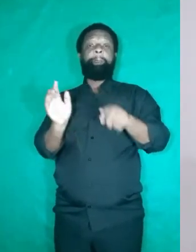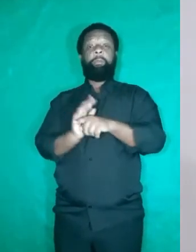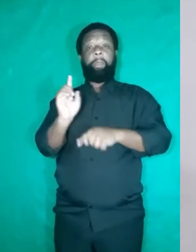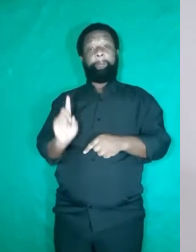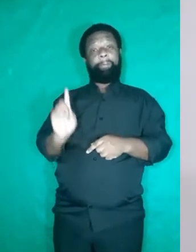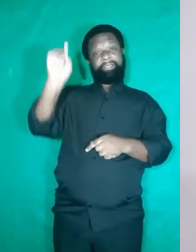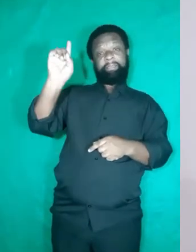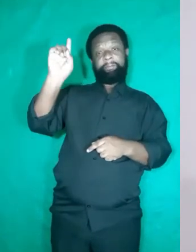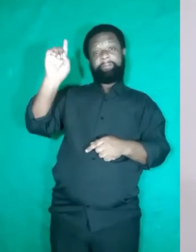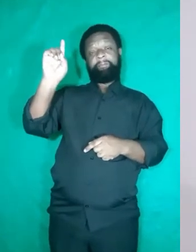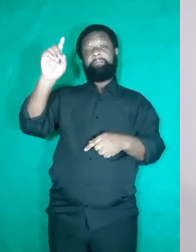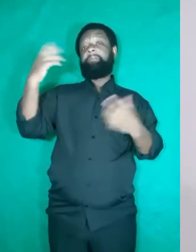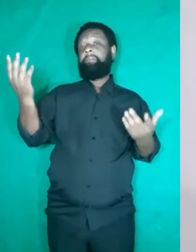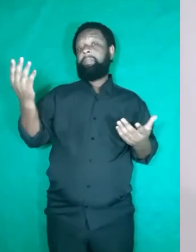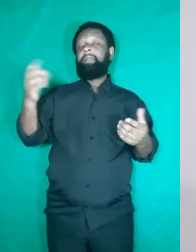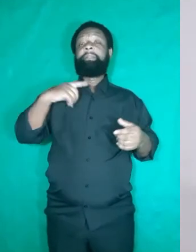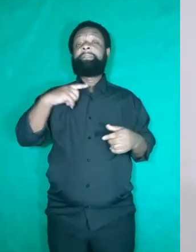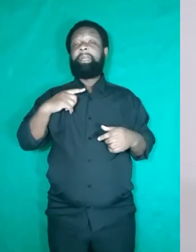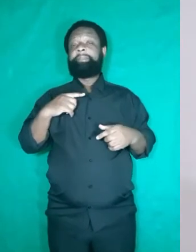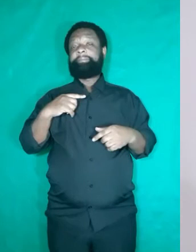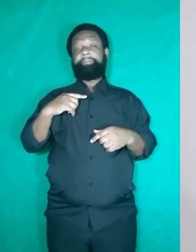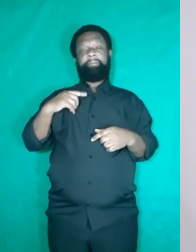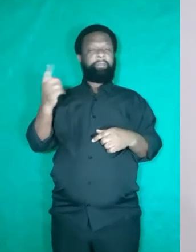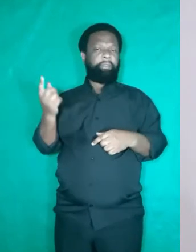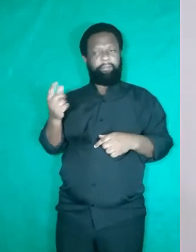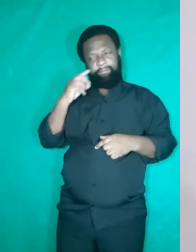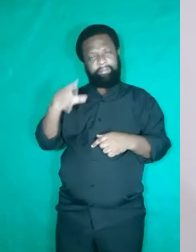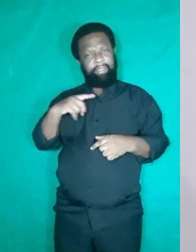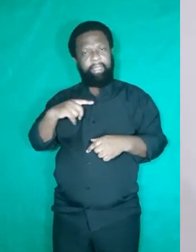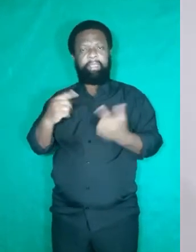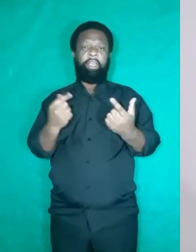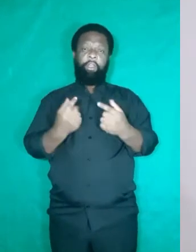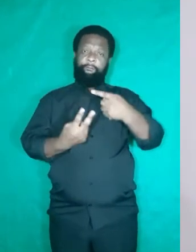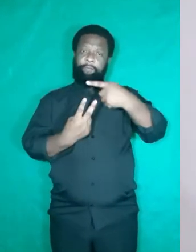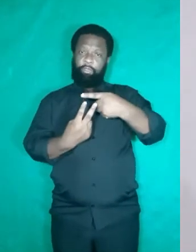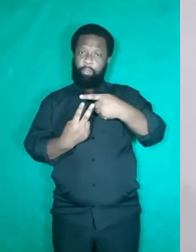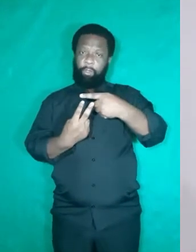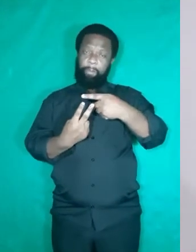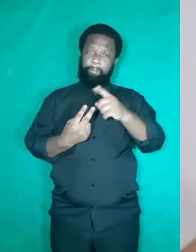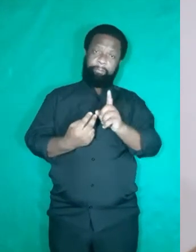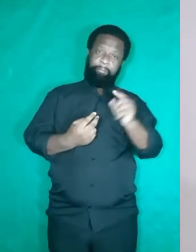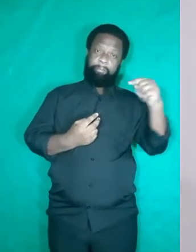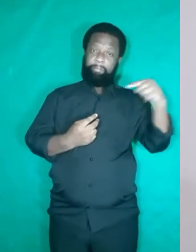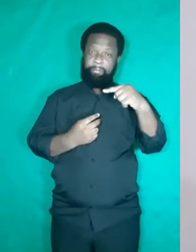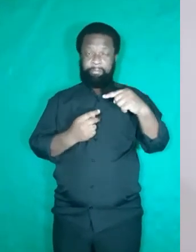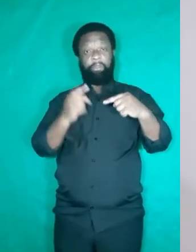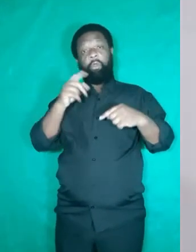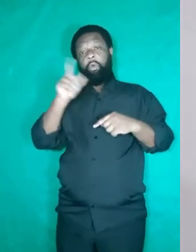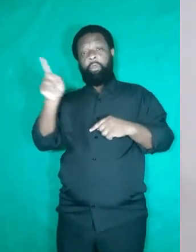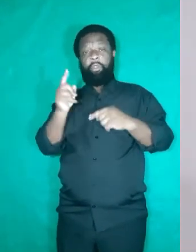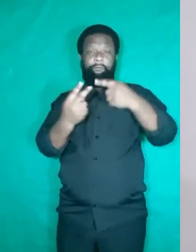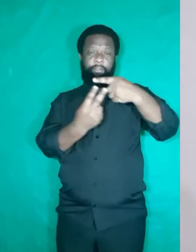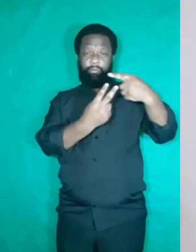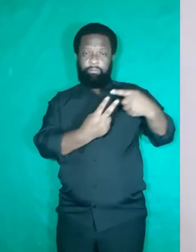essa situação, nós temos um vetor para cá, outro para cá, outro para cá e se somam e tem um